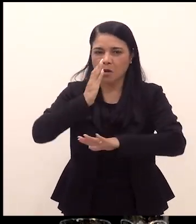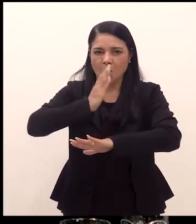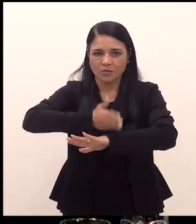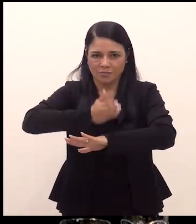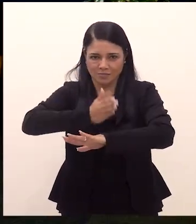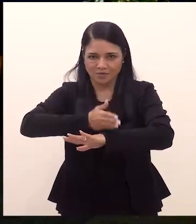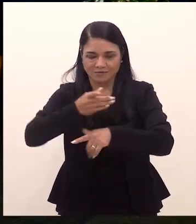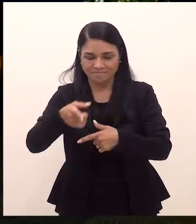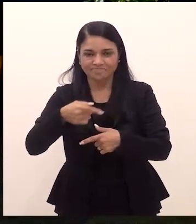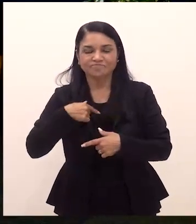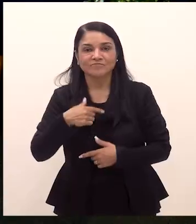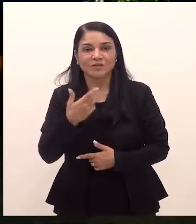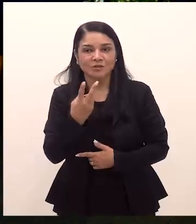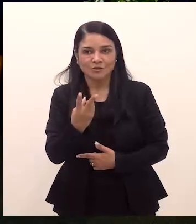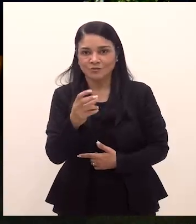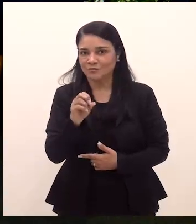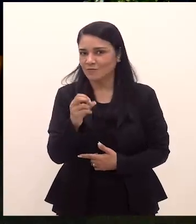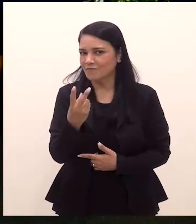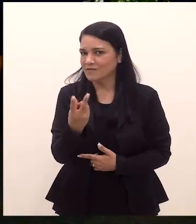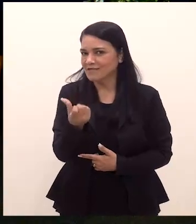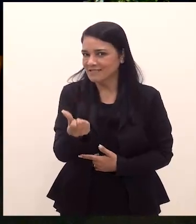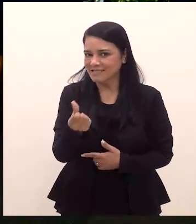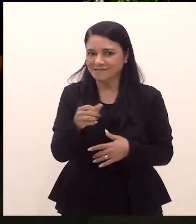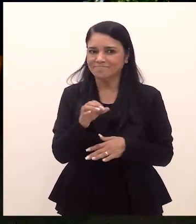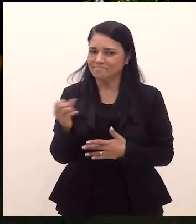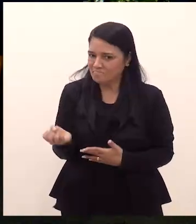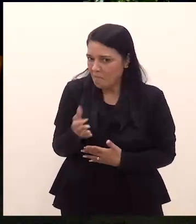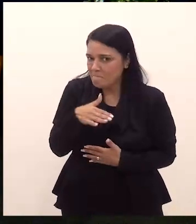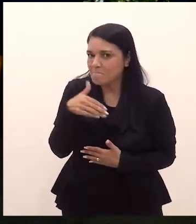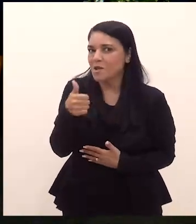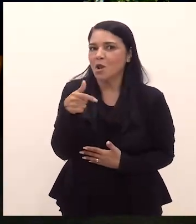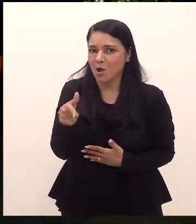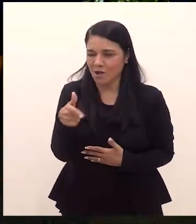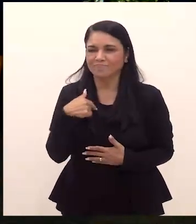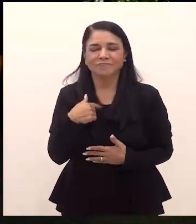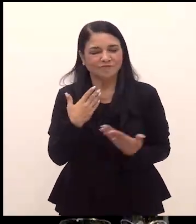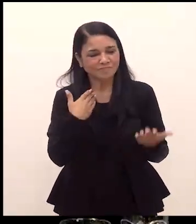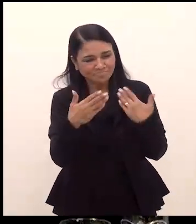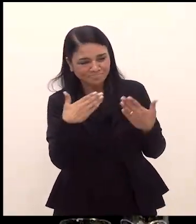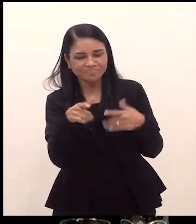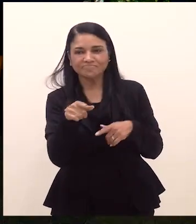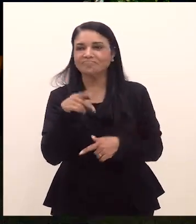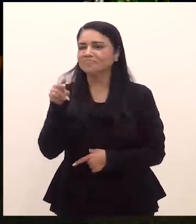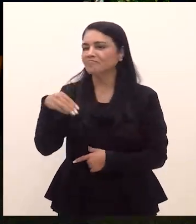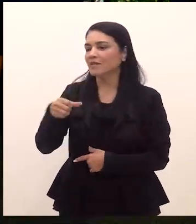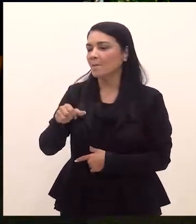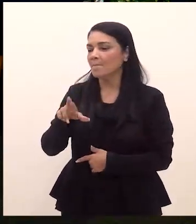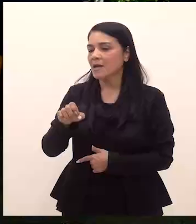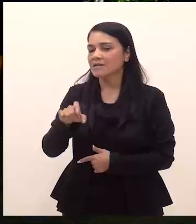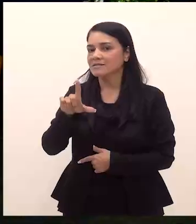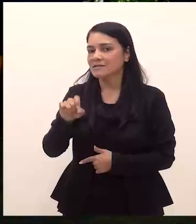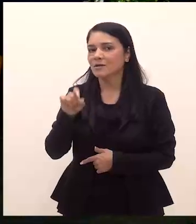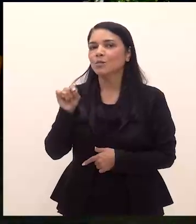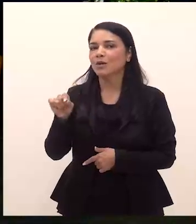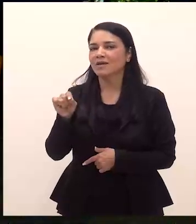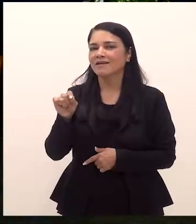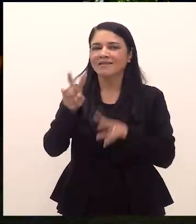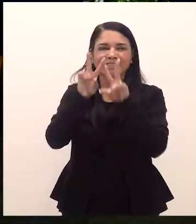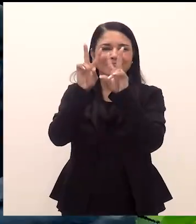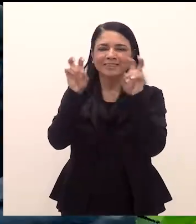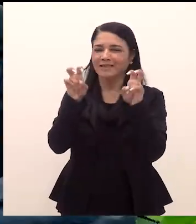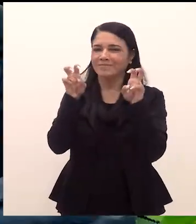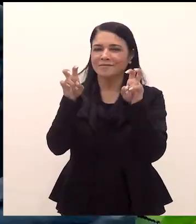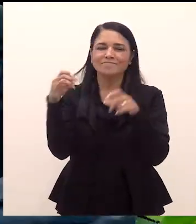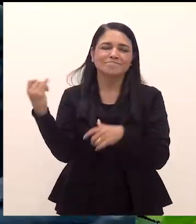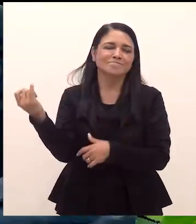contemporânea. E 26 promete melhor? E 26, não sei se é melhor, mas acho que tão bom quanto, pelo menos. Então a gente vai falar sobre isso e o Marcelo vai falar com a